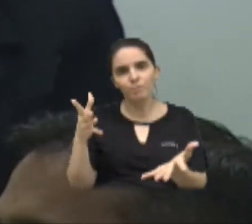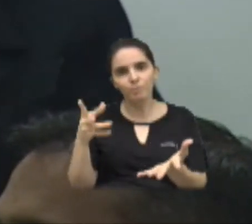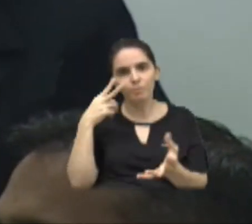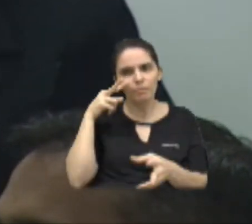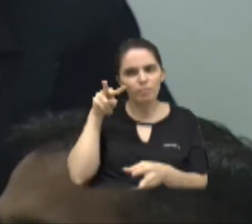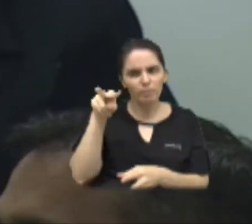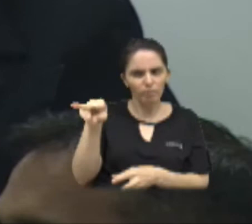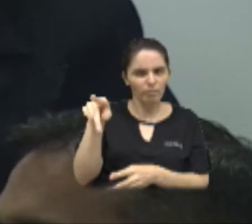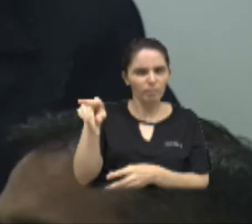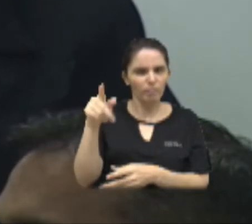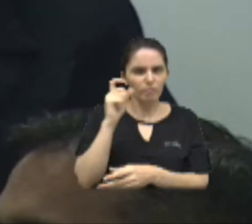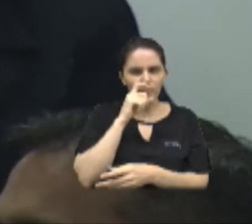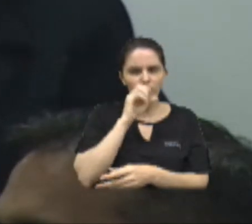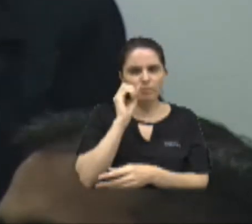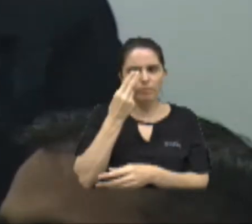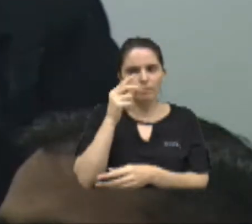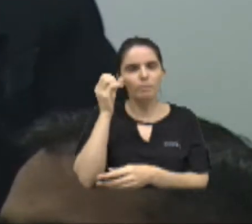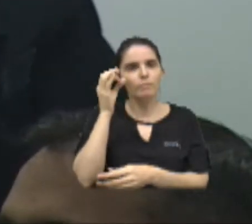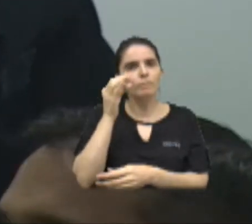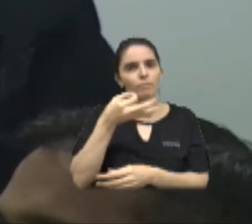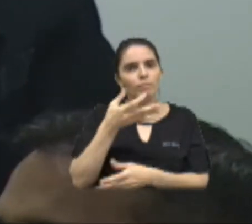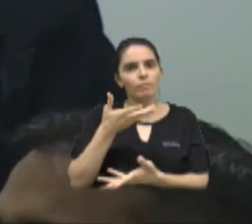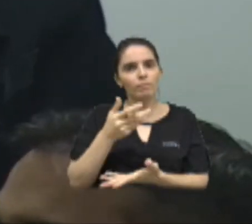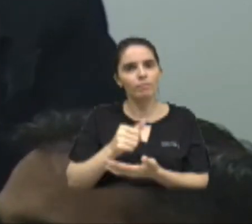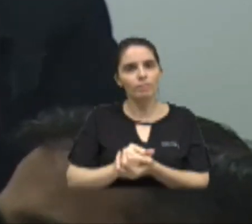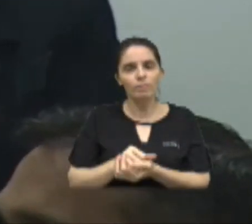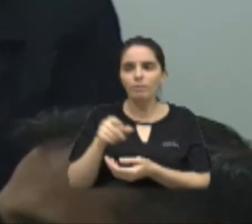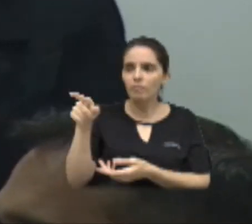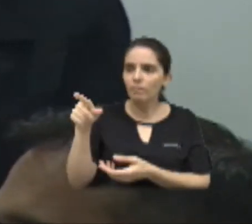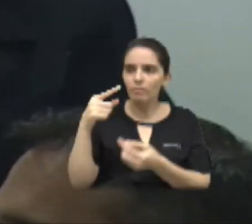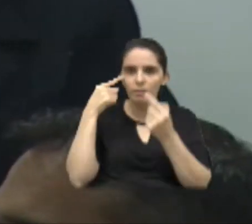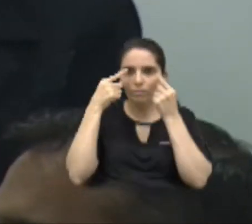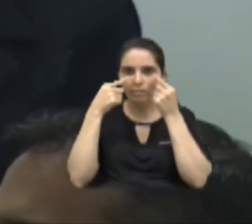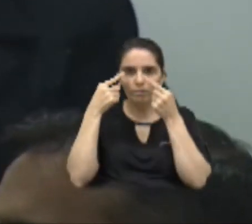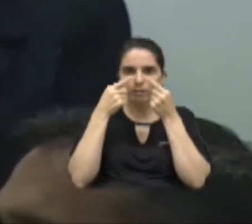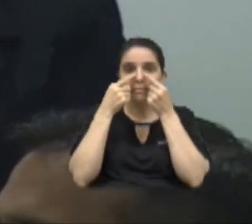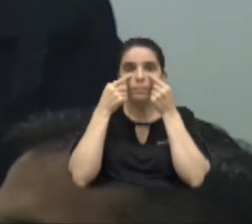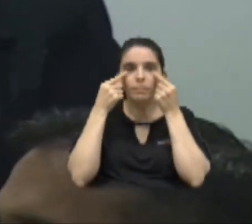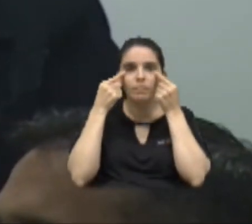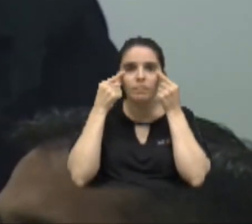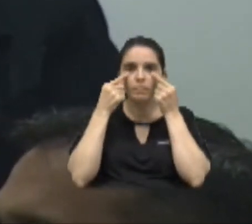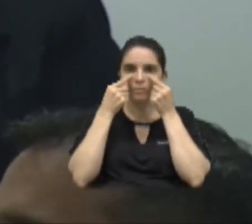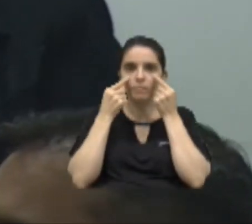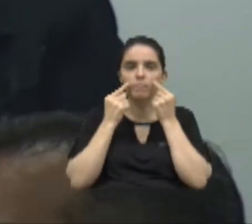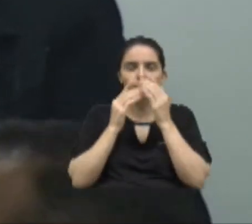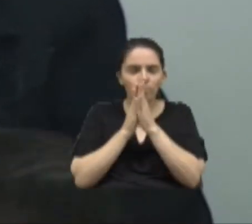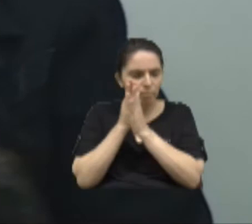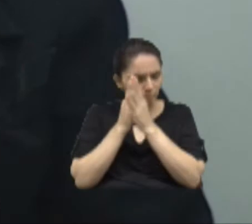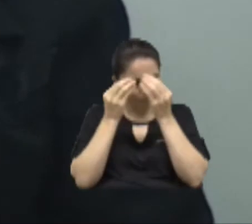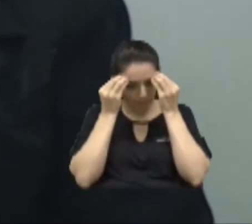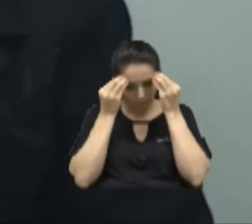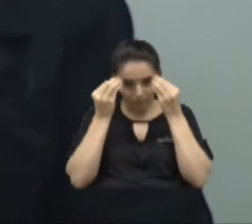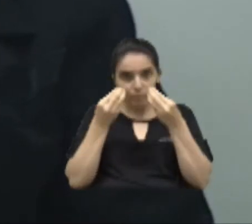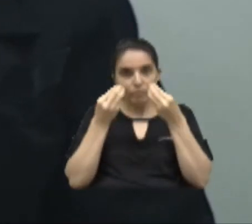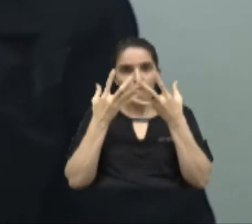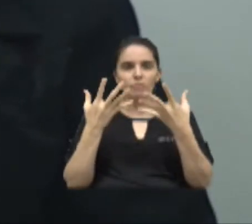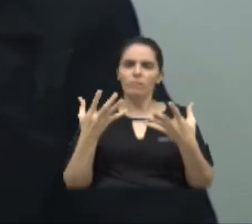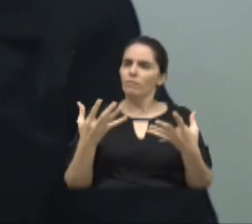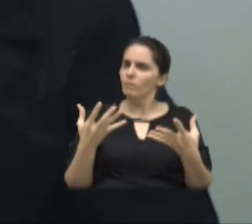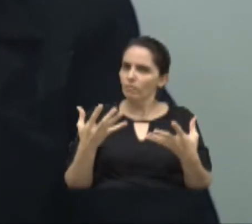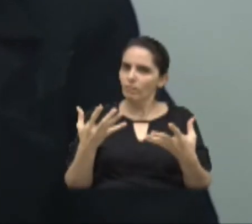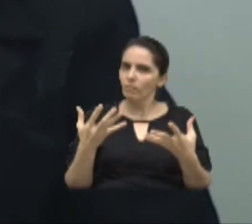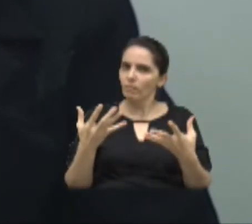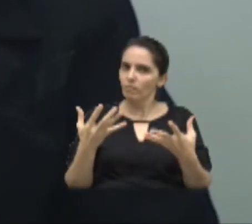sabe se a pessoa está mentindo ou não. Você olha, você vê o olho lacrimejar, o desespero que a pessoa está.